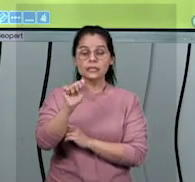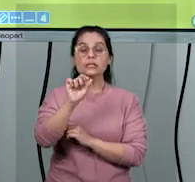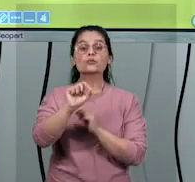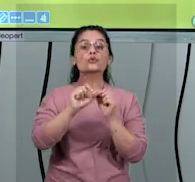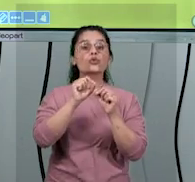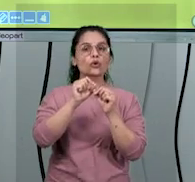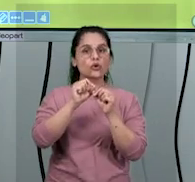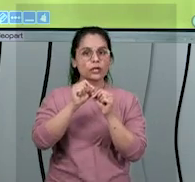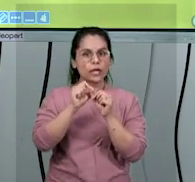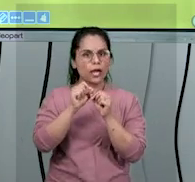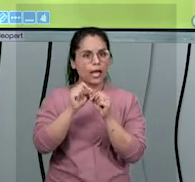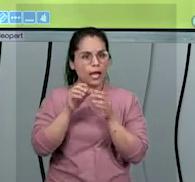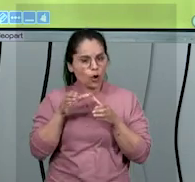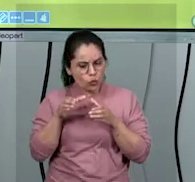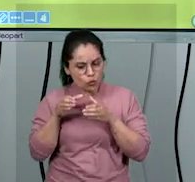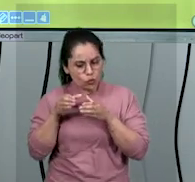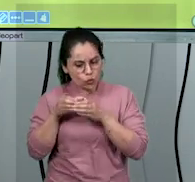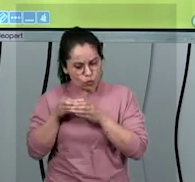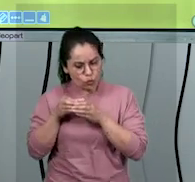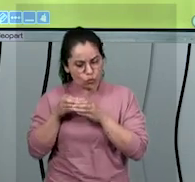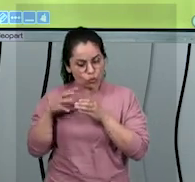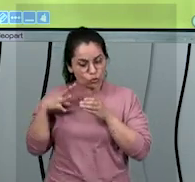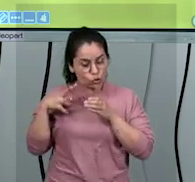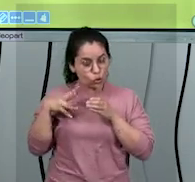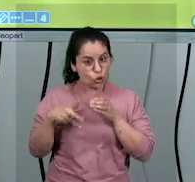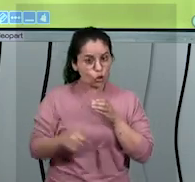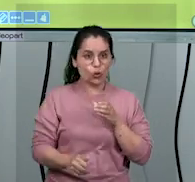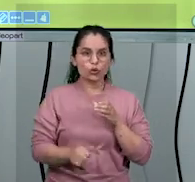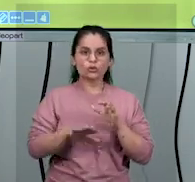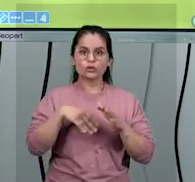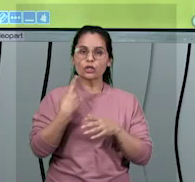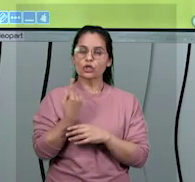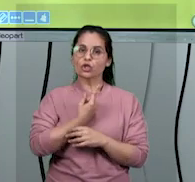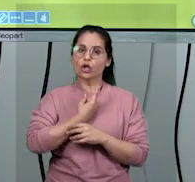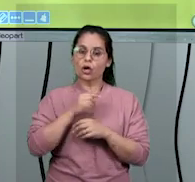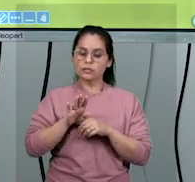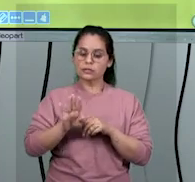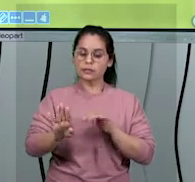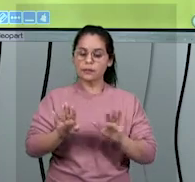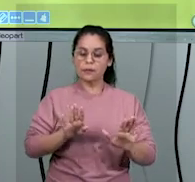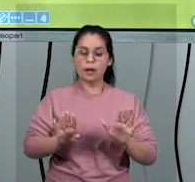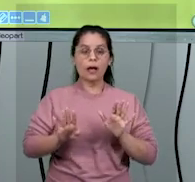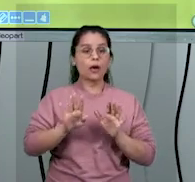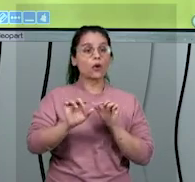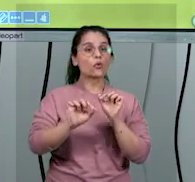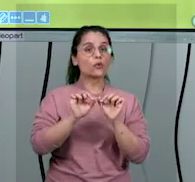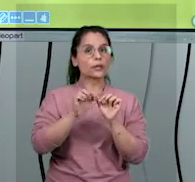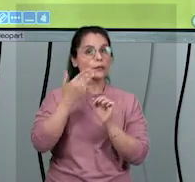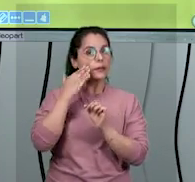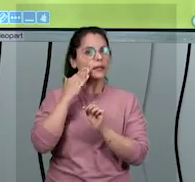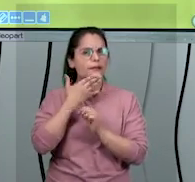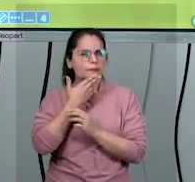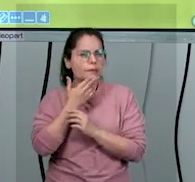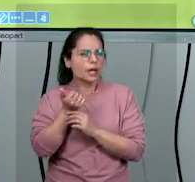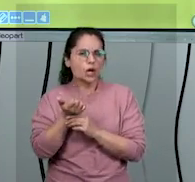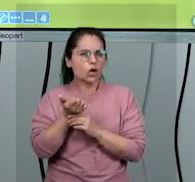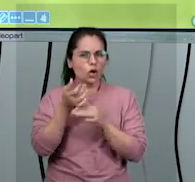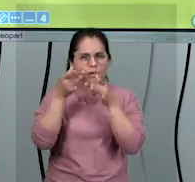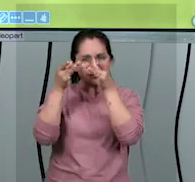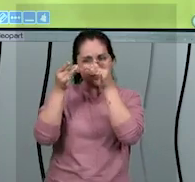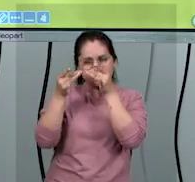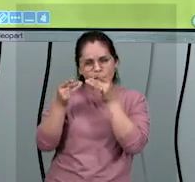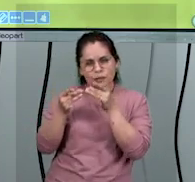os nossos órgãos e nós separamos um do outro para entender melhor,